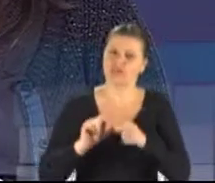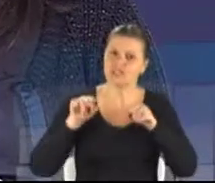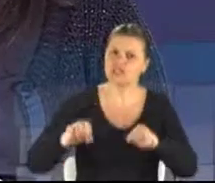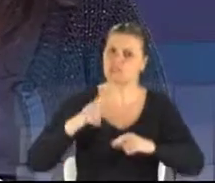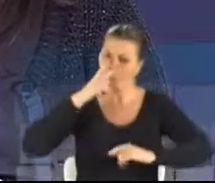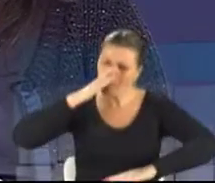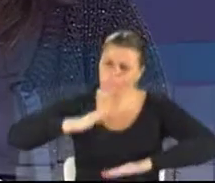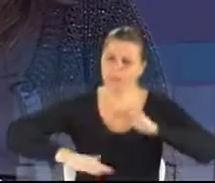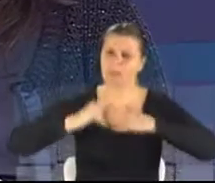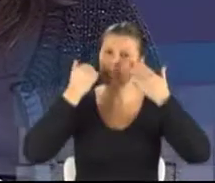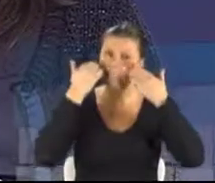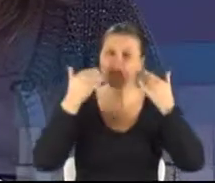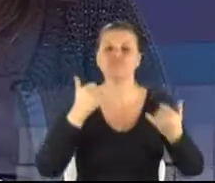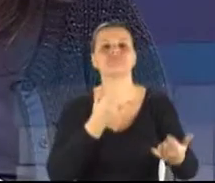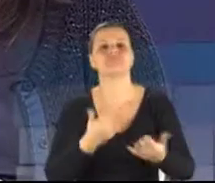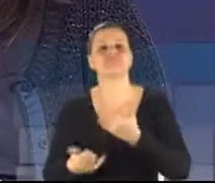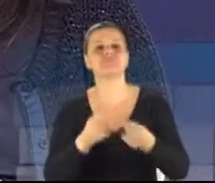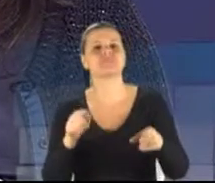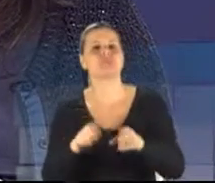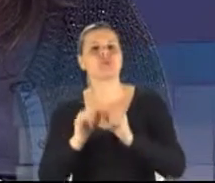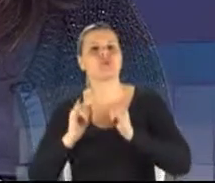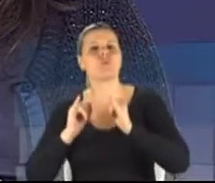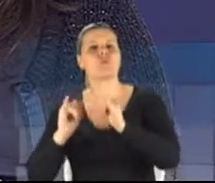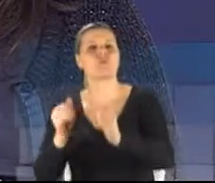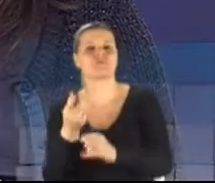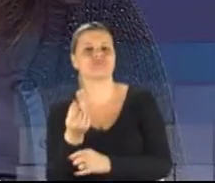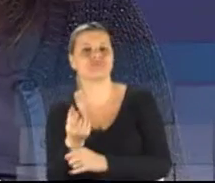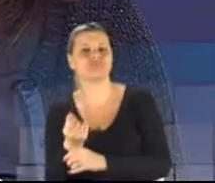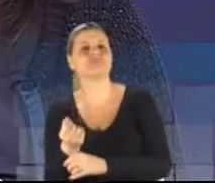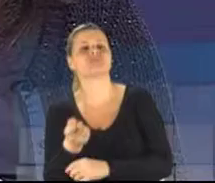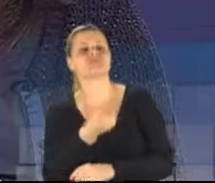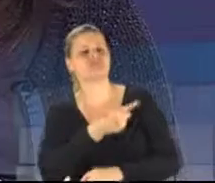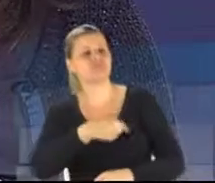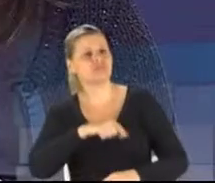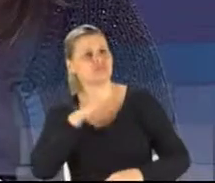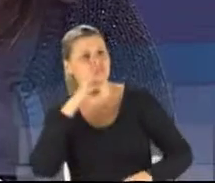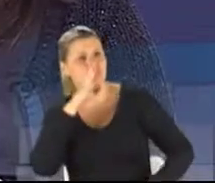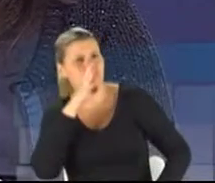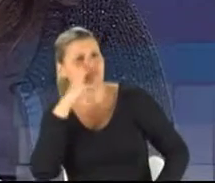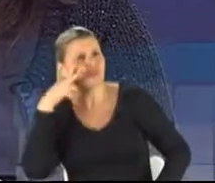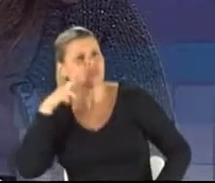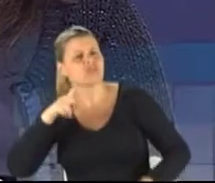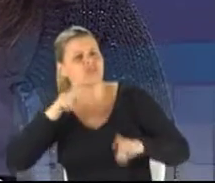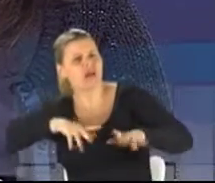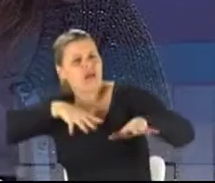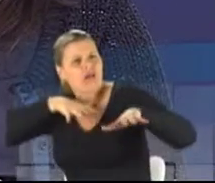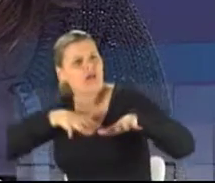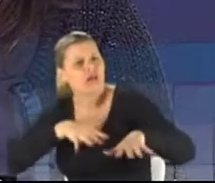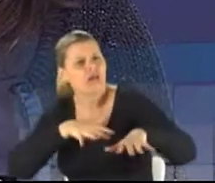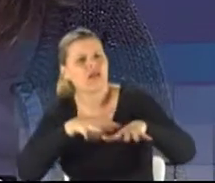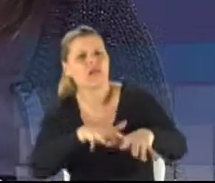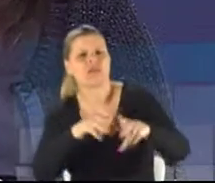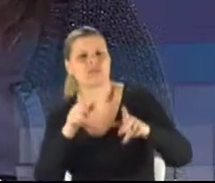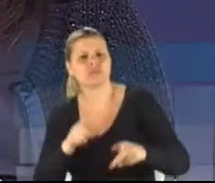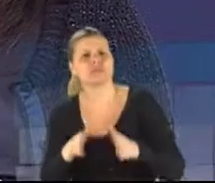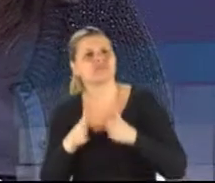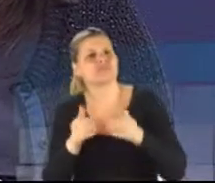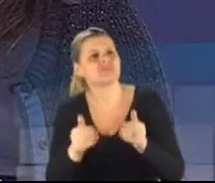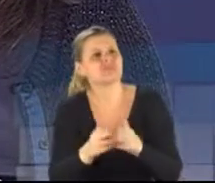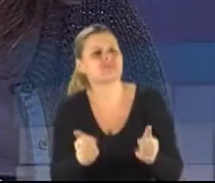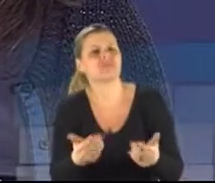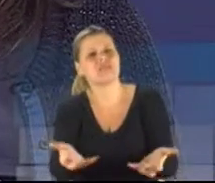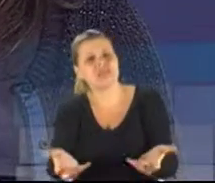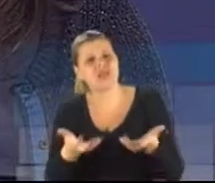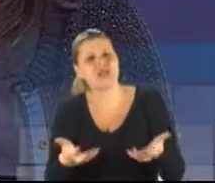mesma coisa foi a questão das passagens ouvindo as vozes das ruas as reivindicações de todas as pessoas que foram pra rua lutar por um transporte